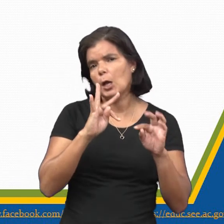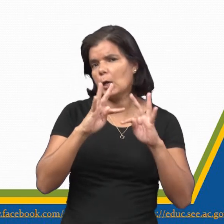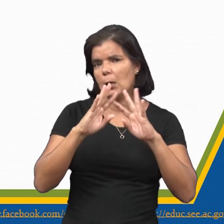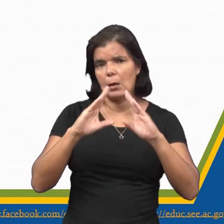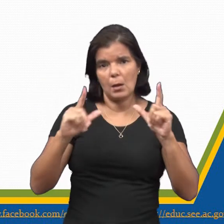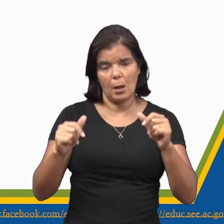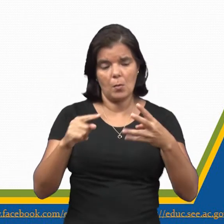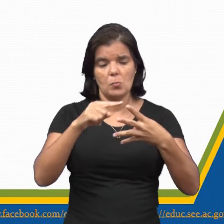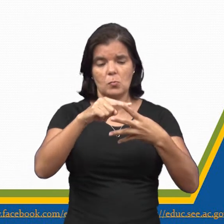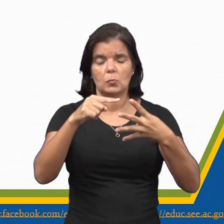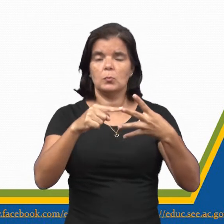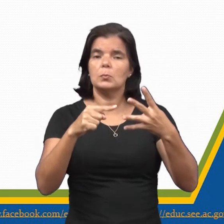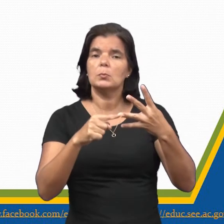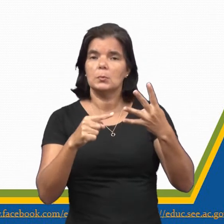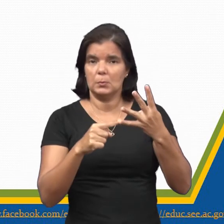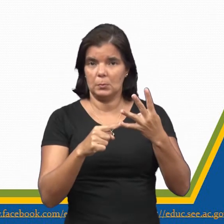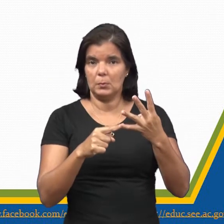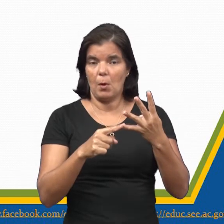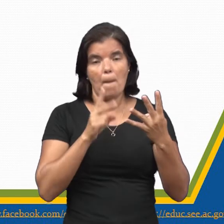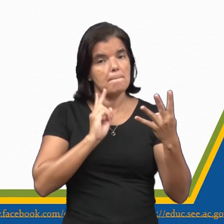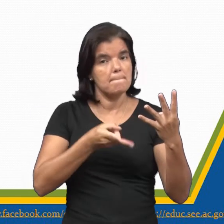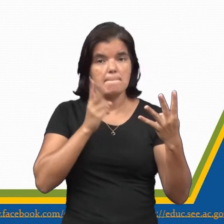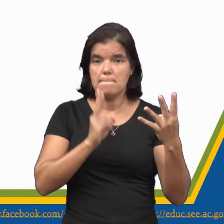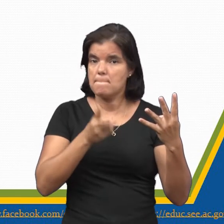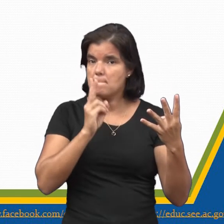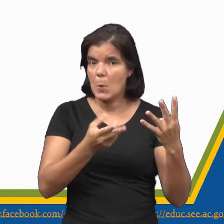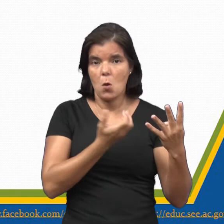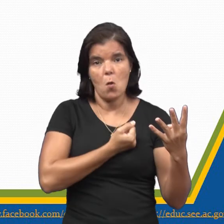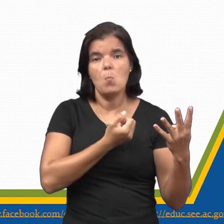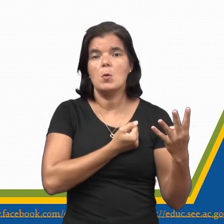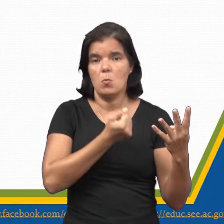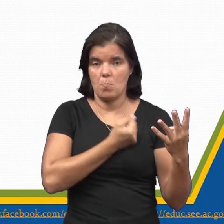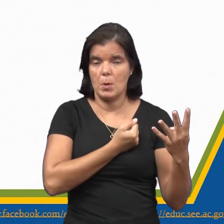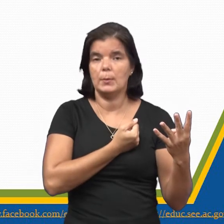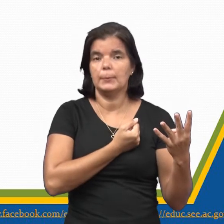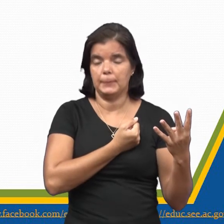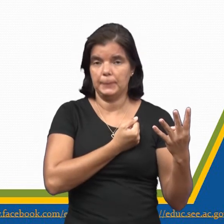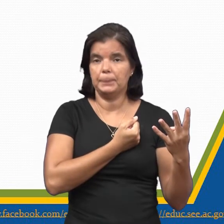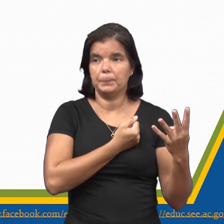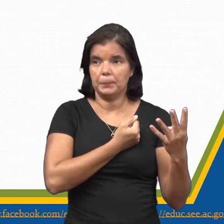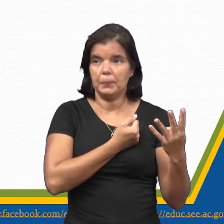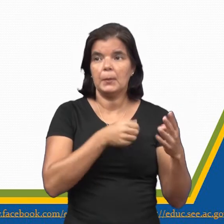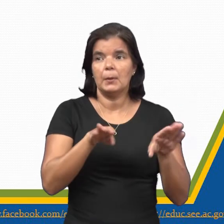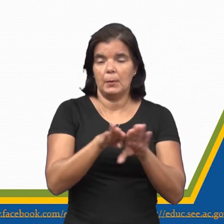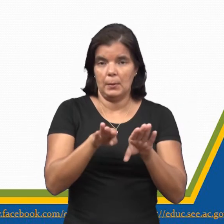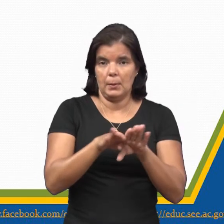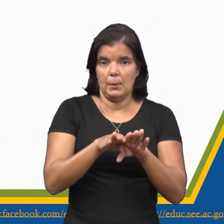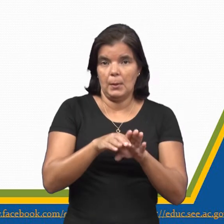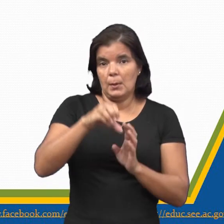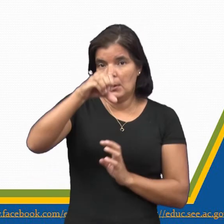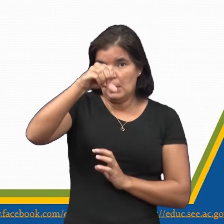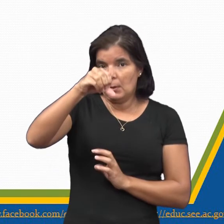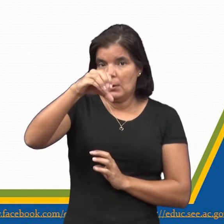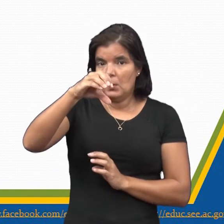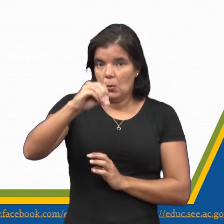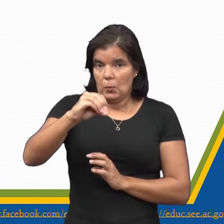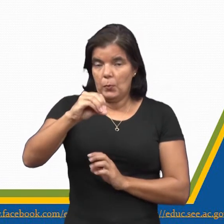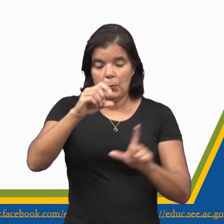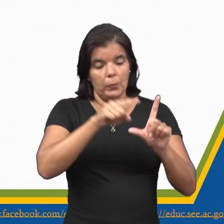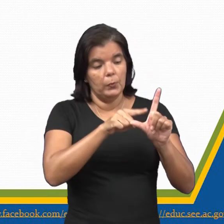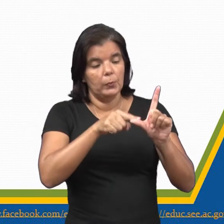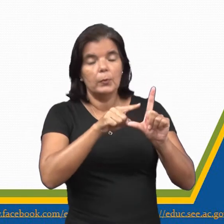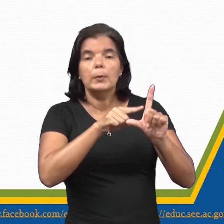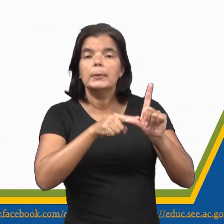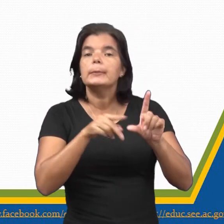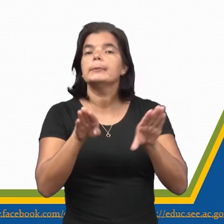ângulos internos congruentes, ou seja, de mesma medida. Ângulos internos congruentes a quanto? A 90